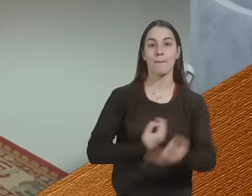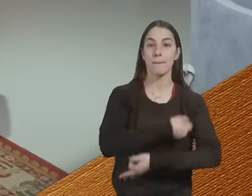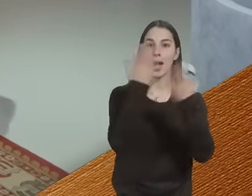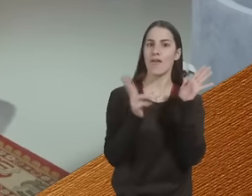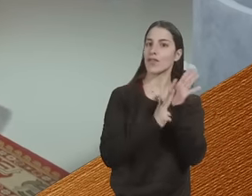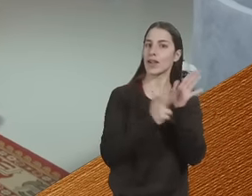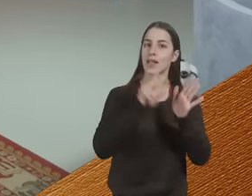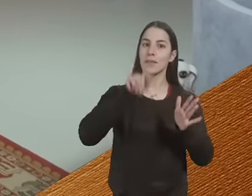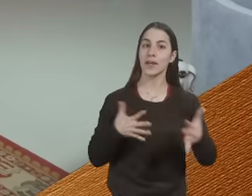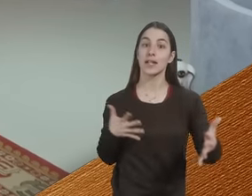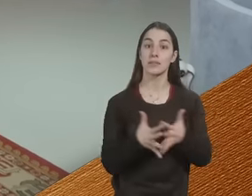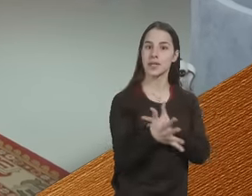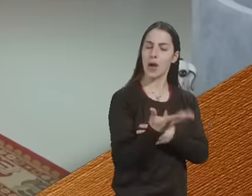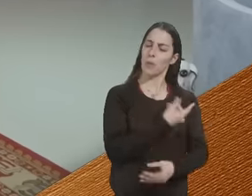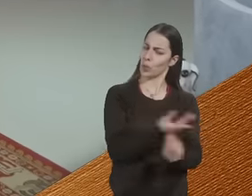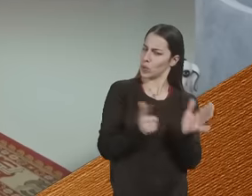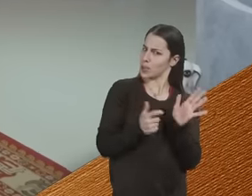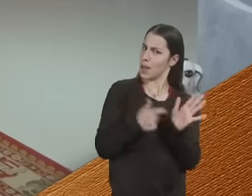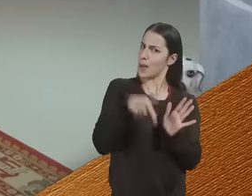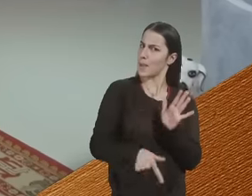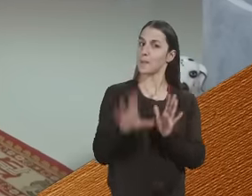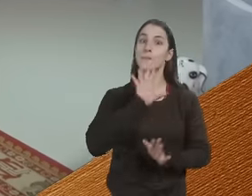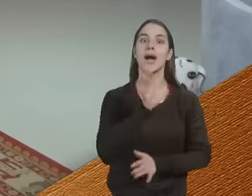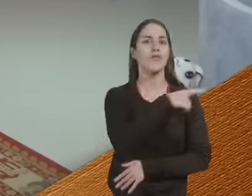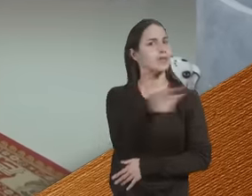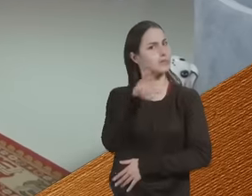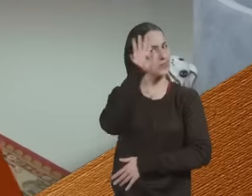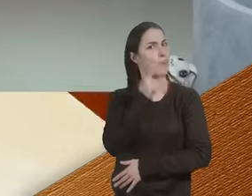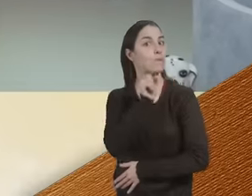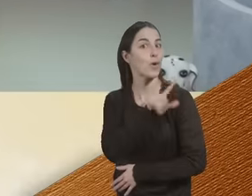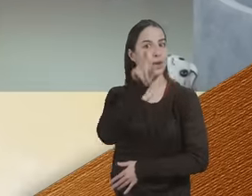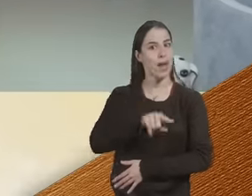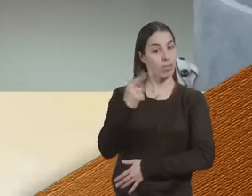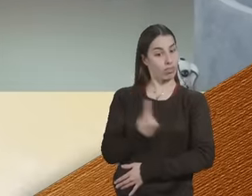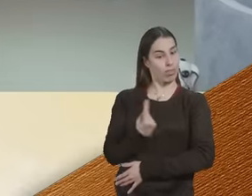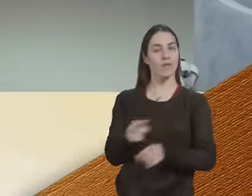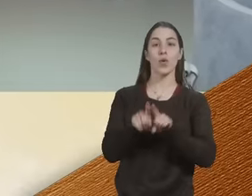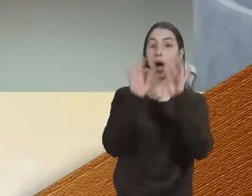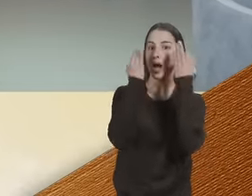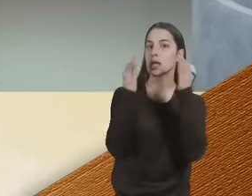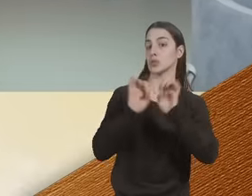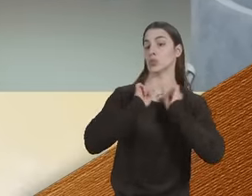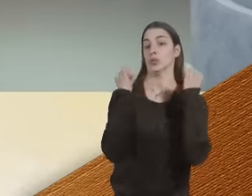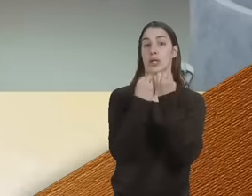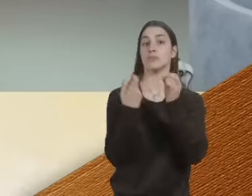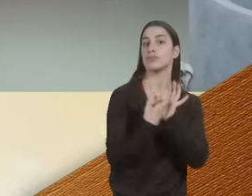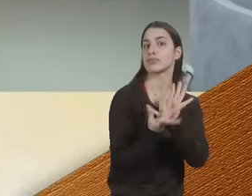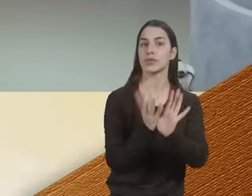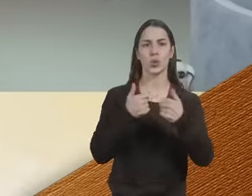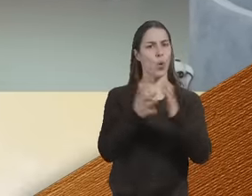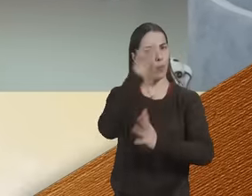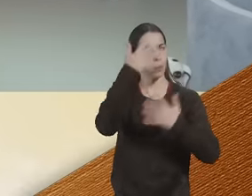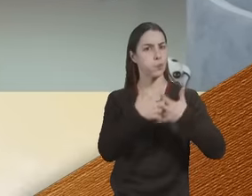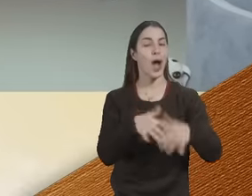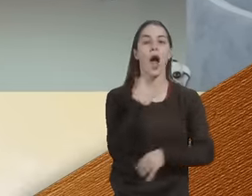e a transparência. Há muito necessárias neste país. E vocês já sabem que podem. E devem. Comentar nas nossas redes sociais todas as dúvidas que possam ter. E Joana, diz às pessoas